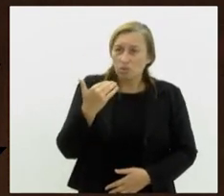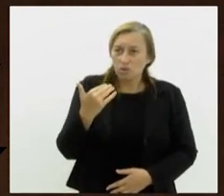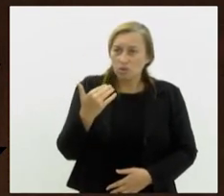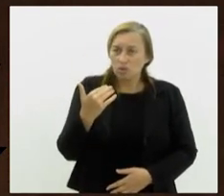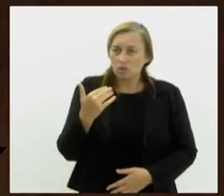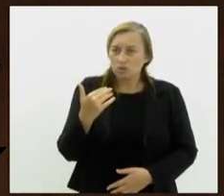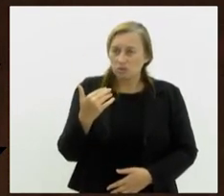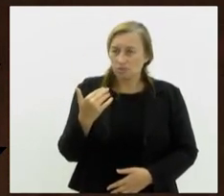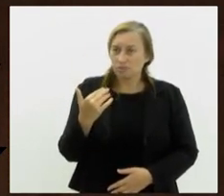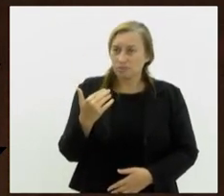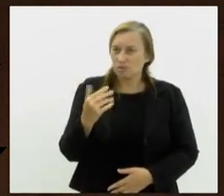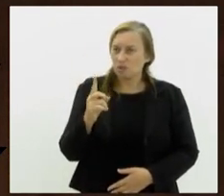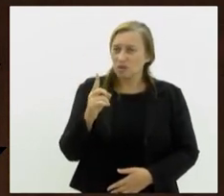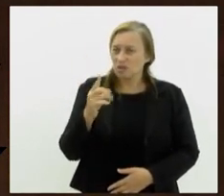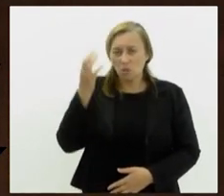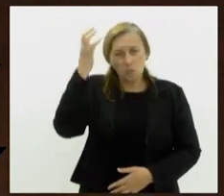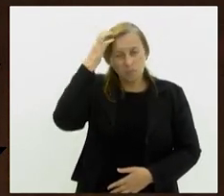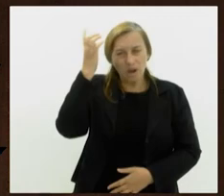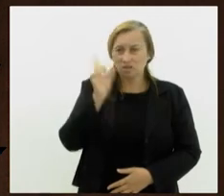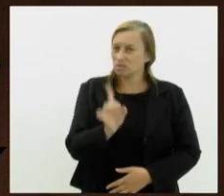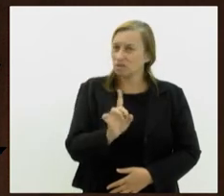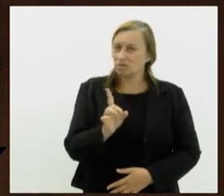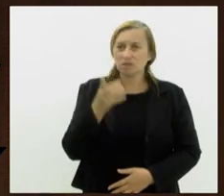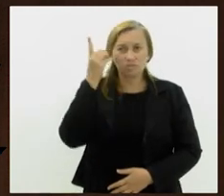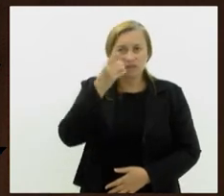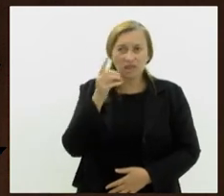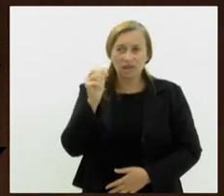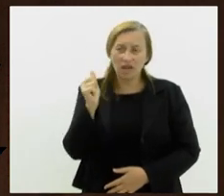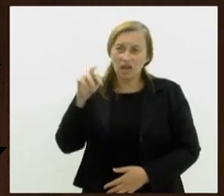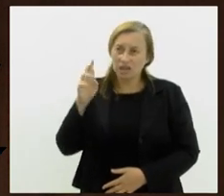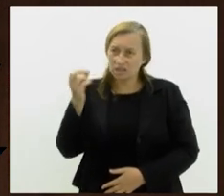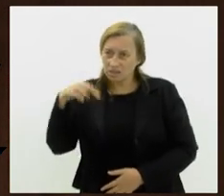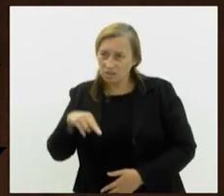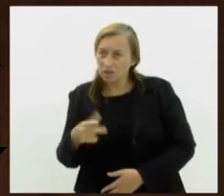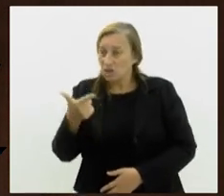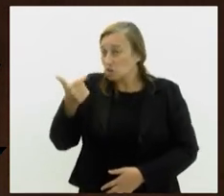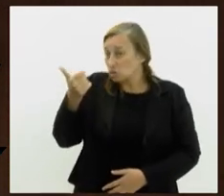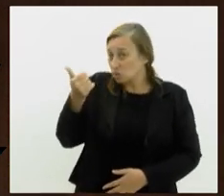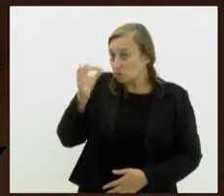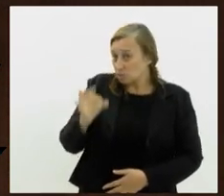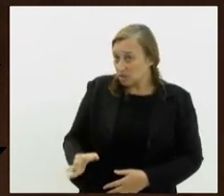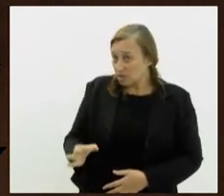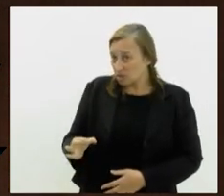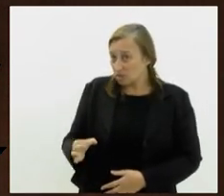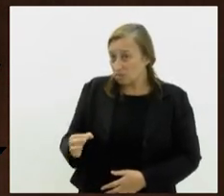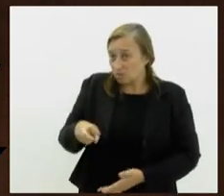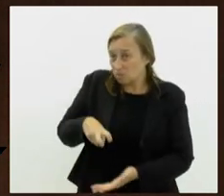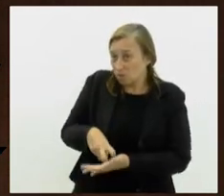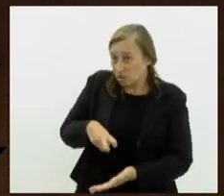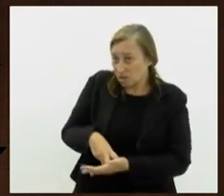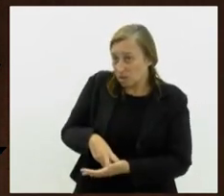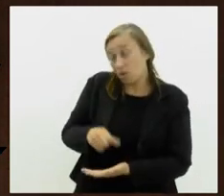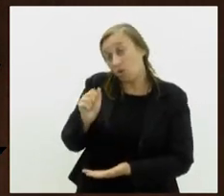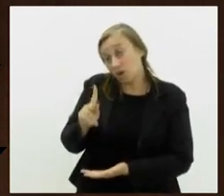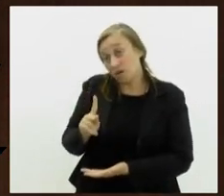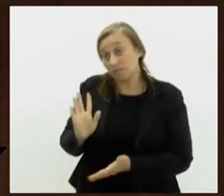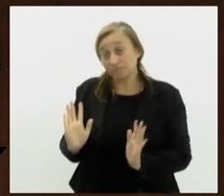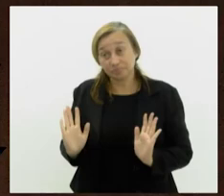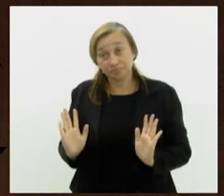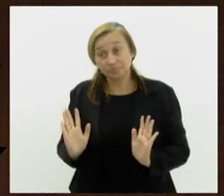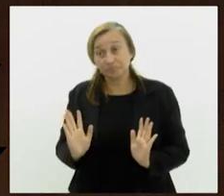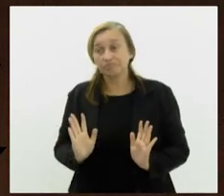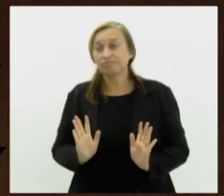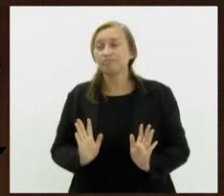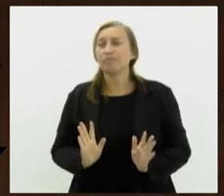autoria. Não é que eles são condenados, deputado Anderson. Se o 12% fosse condenado, 88% não se chega a